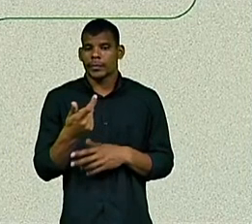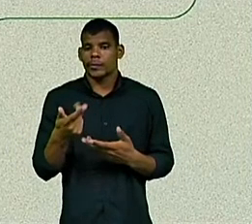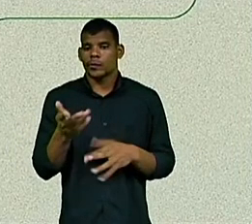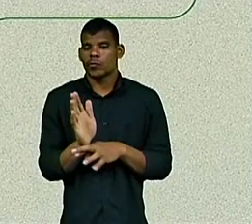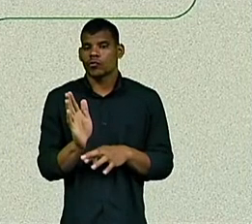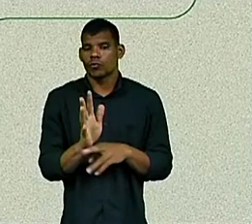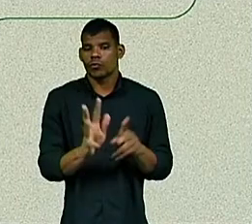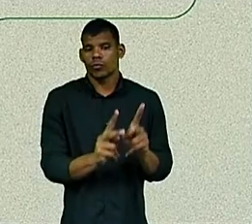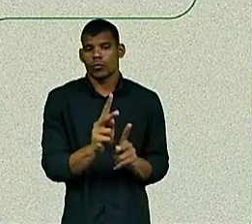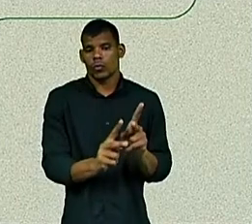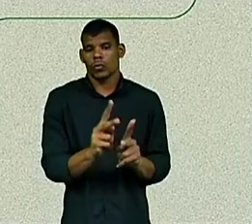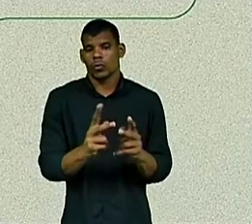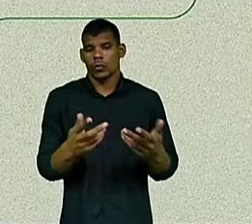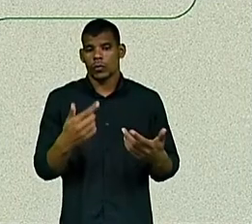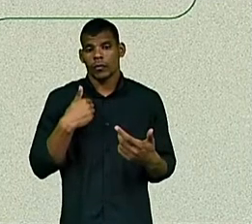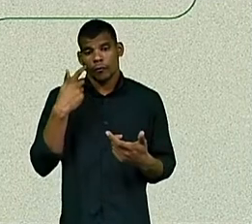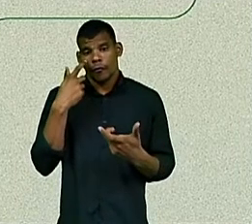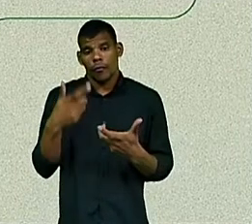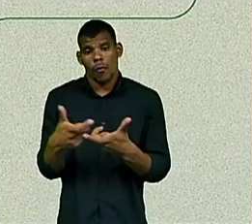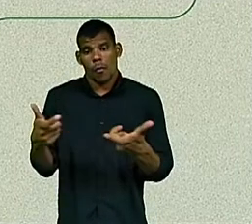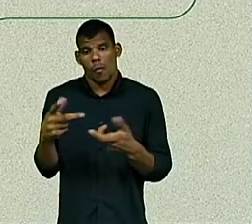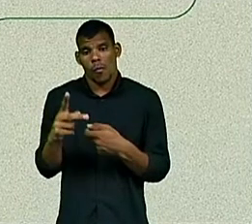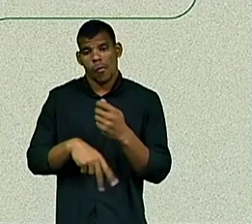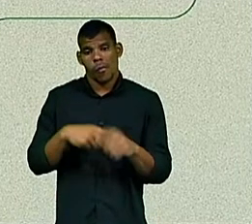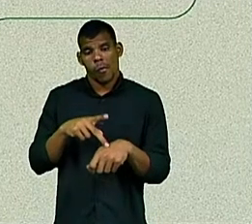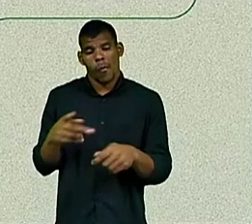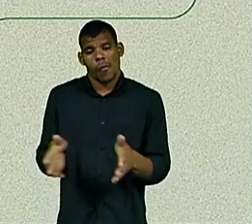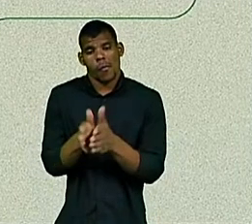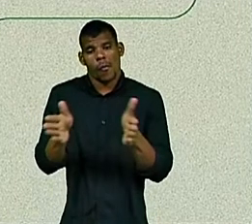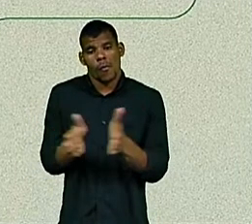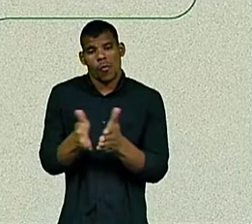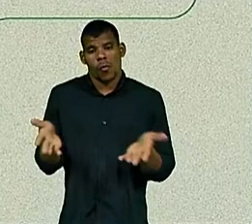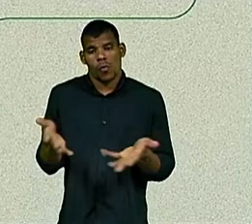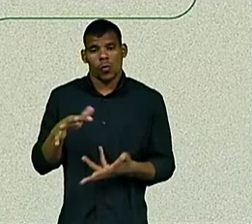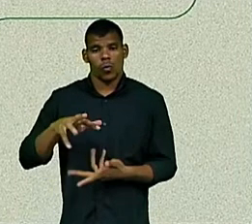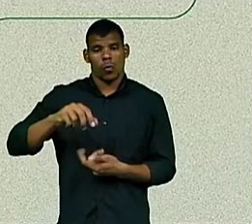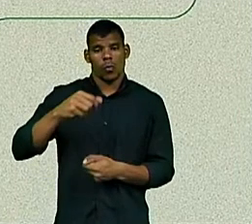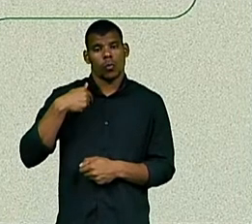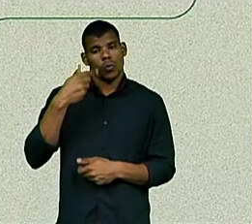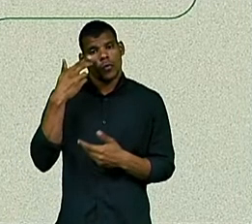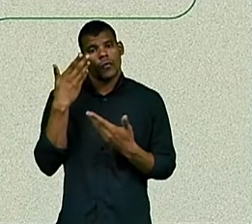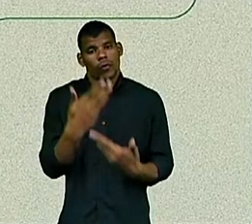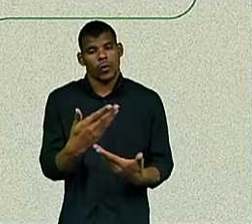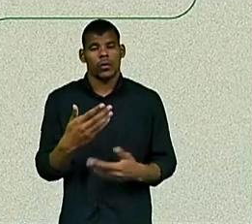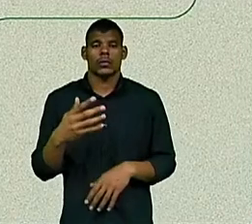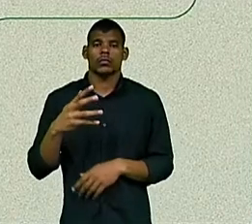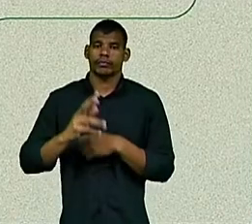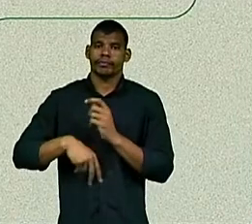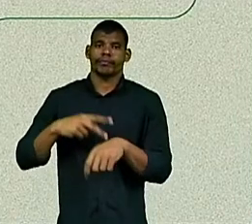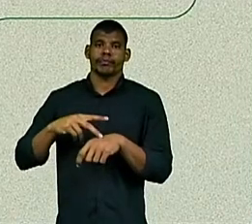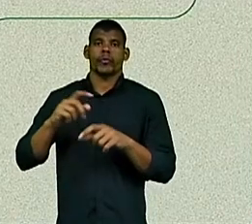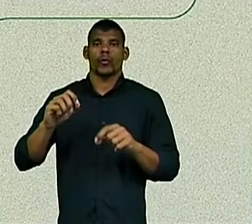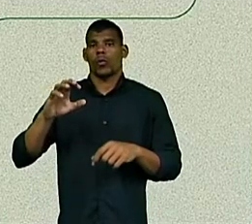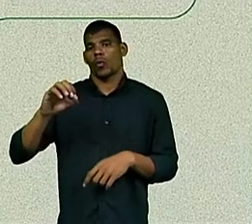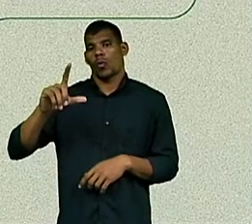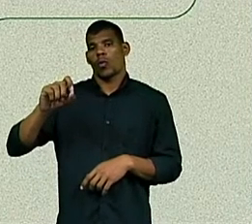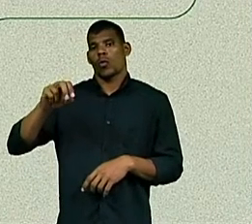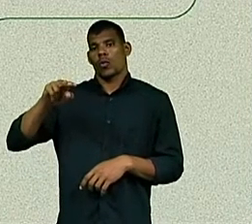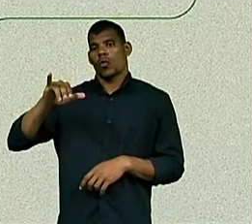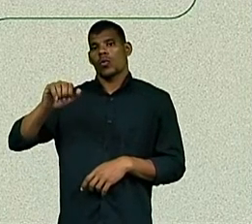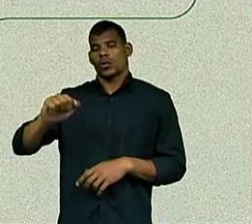pegue a maioria dos países pobres hoje no mundo são países que foram colônias